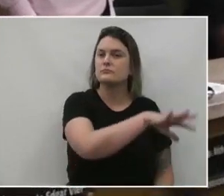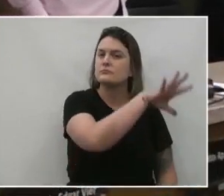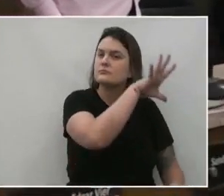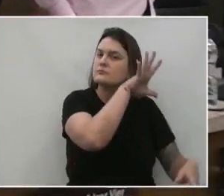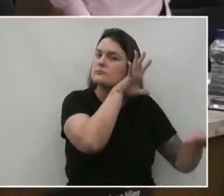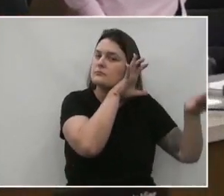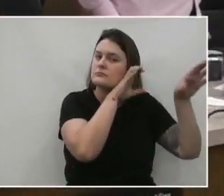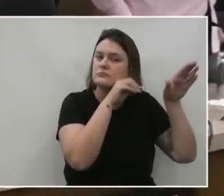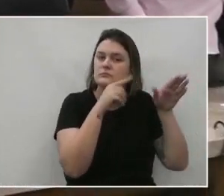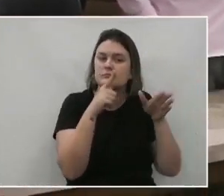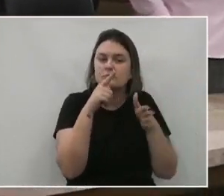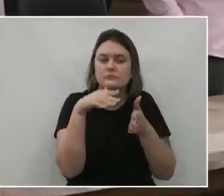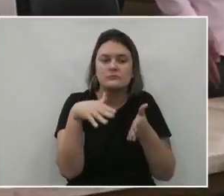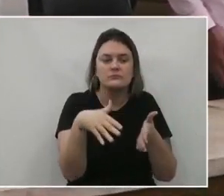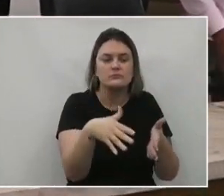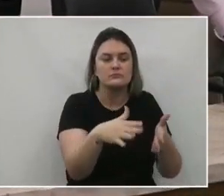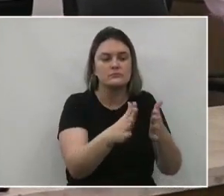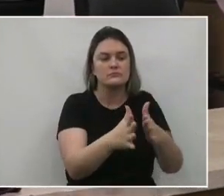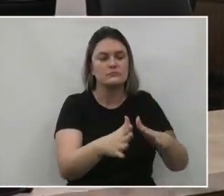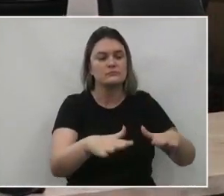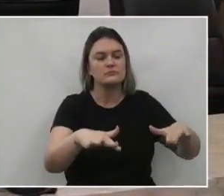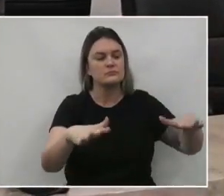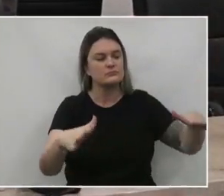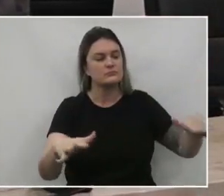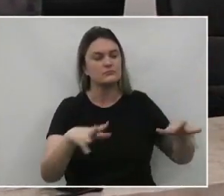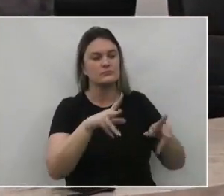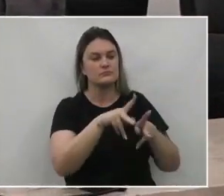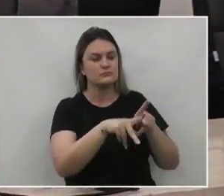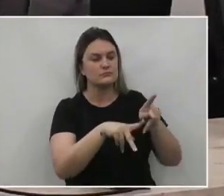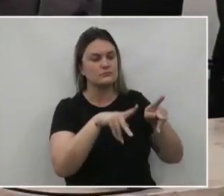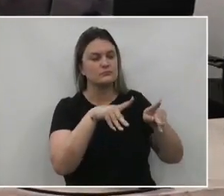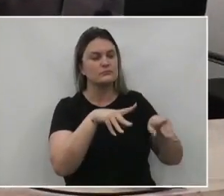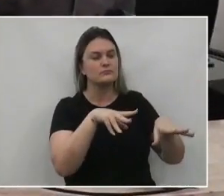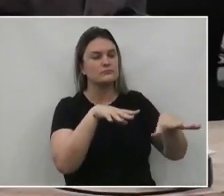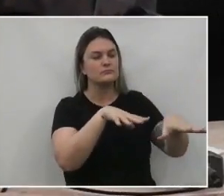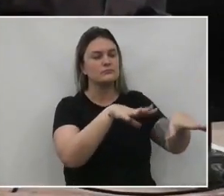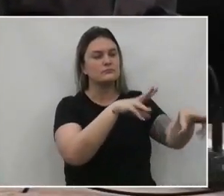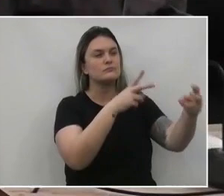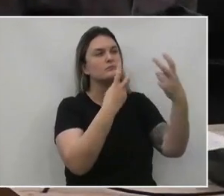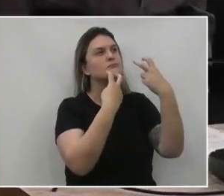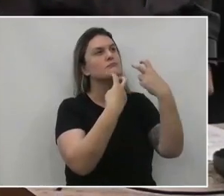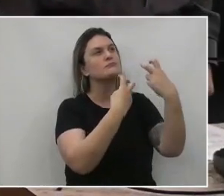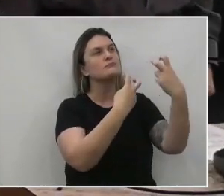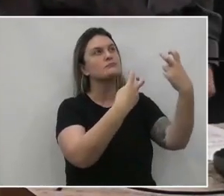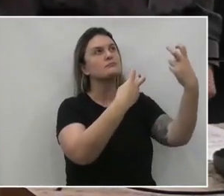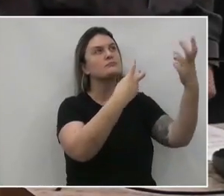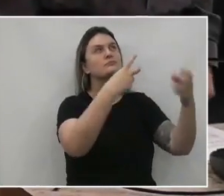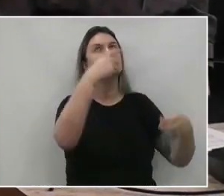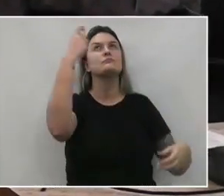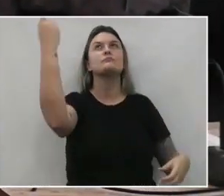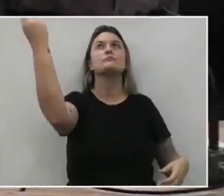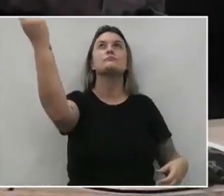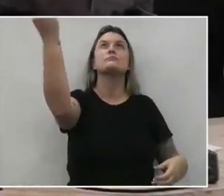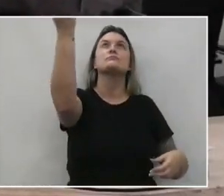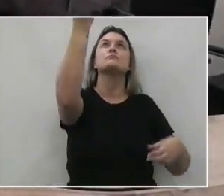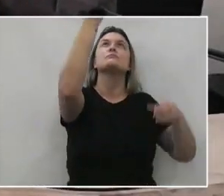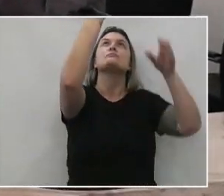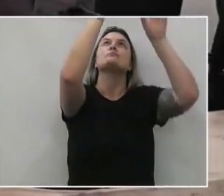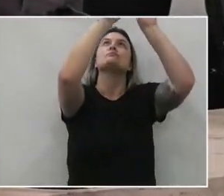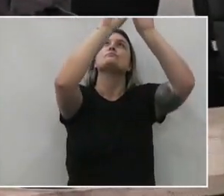O Vino e Piranca, as margens plócidas, um povo heróico, um grado returbante,